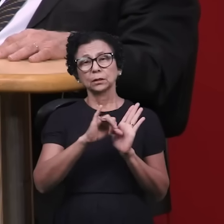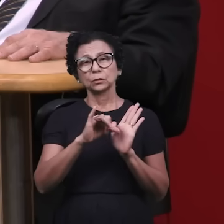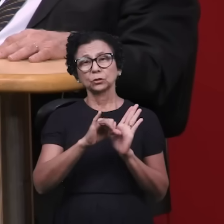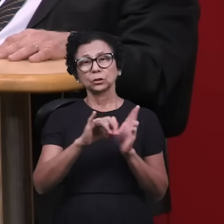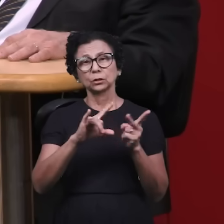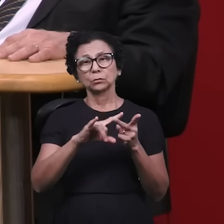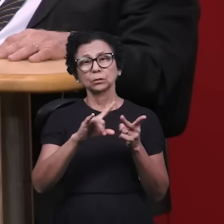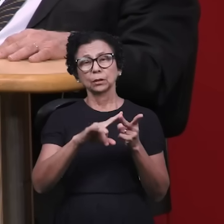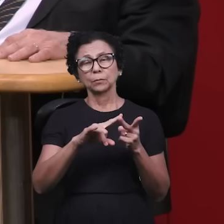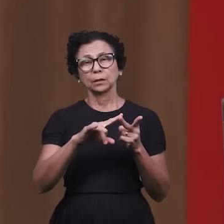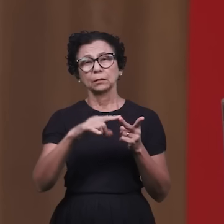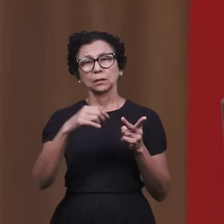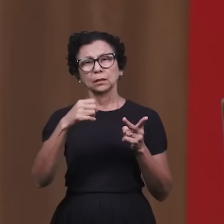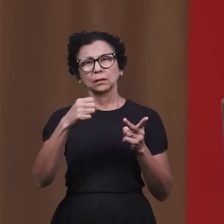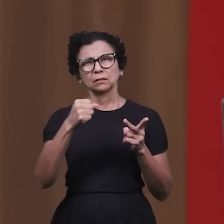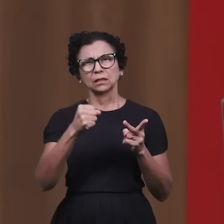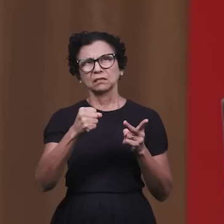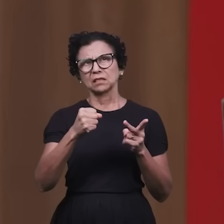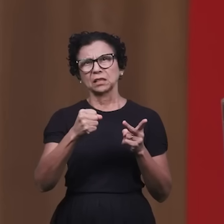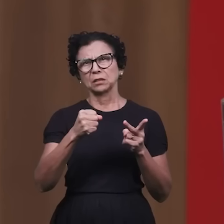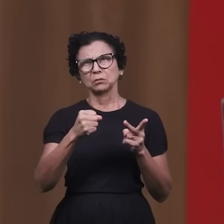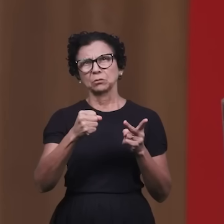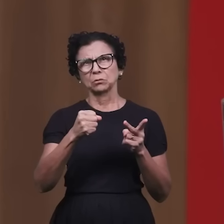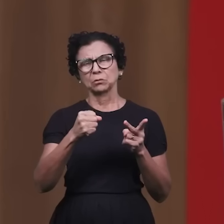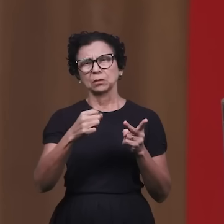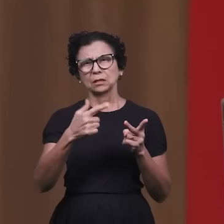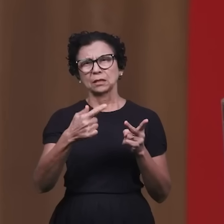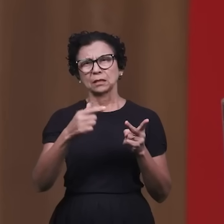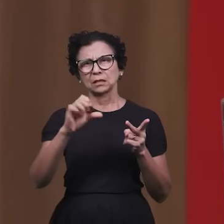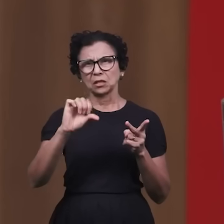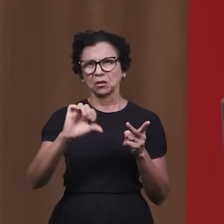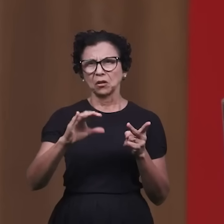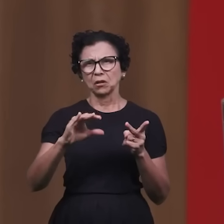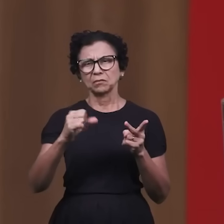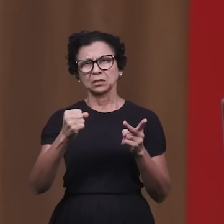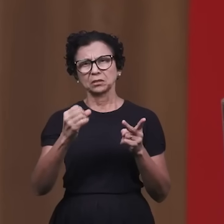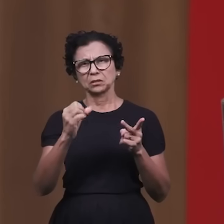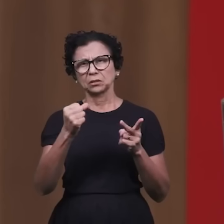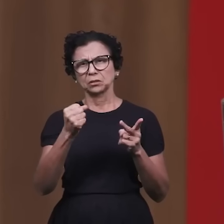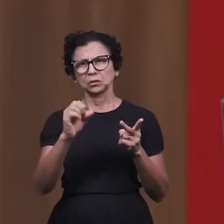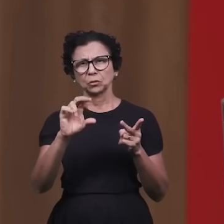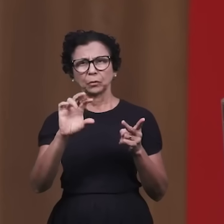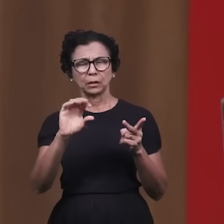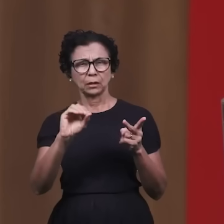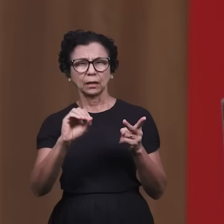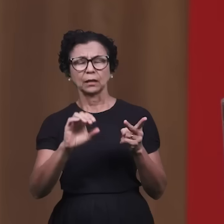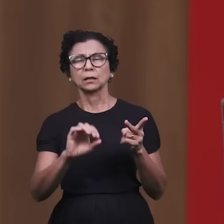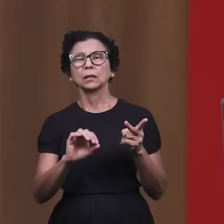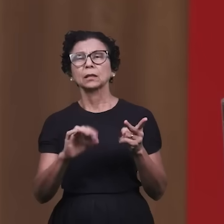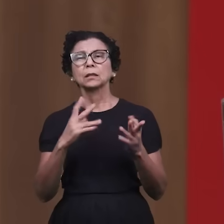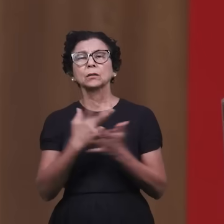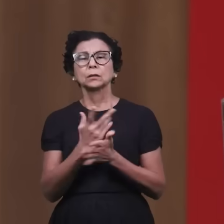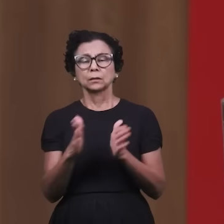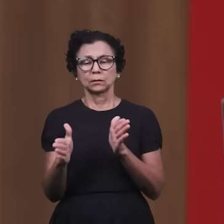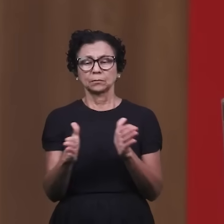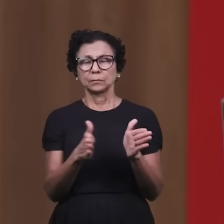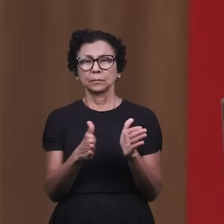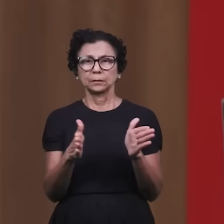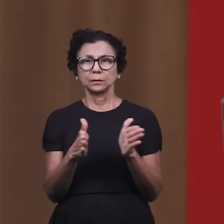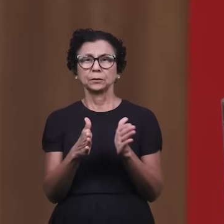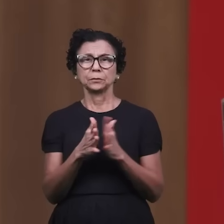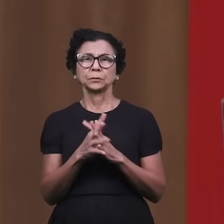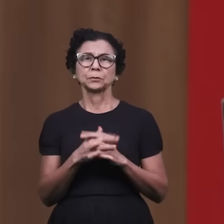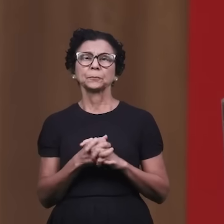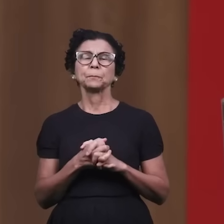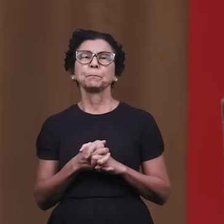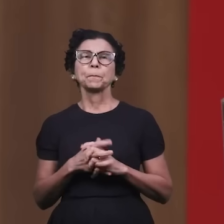Constança, em 379, 380, né? 380. O que acontece nesse período? A igreja, a partir